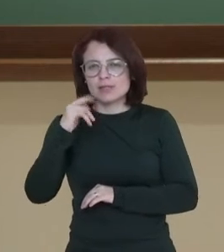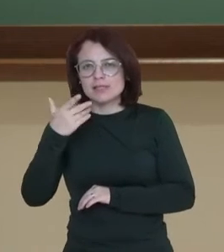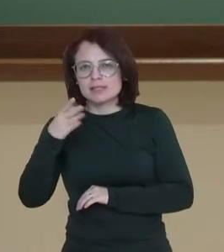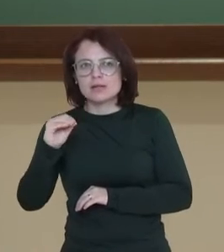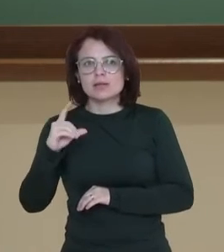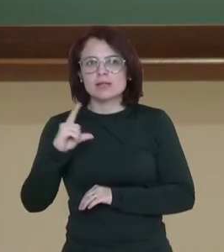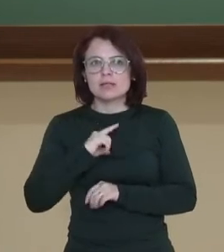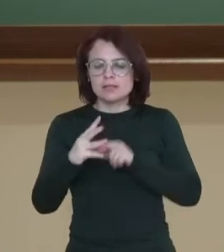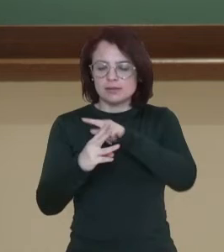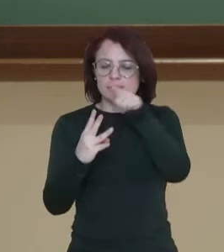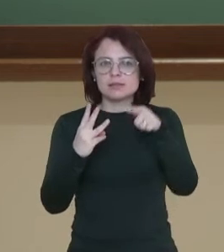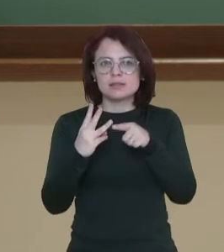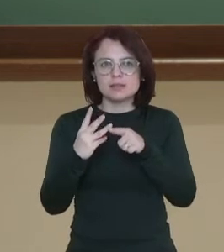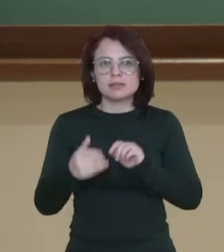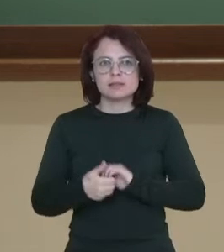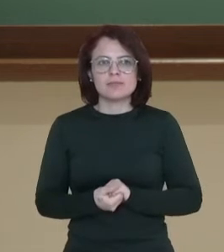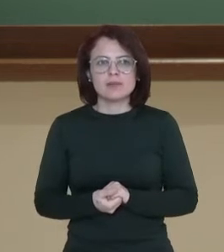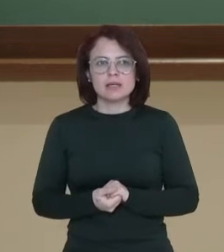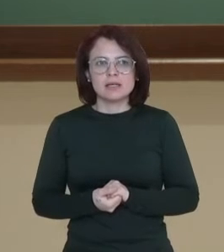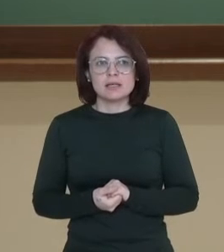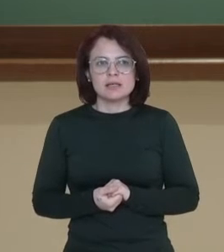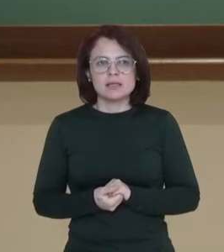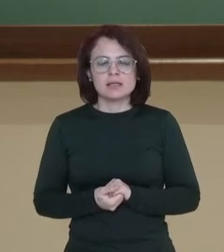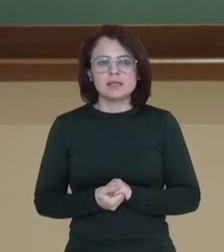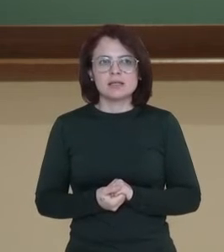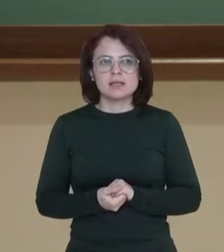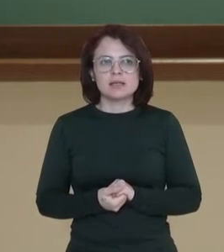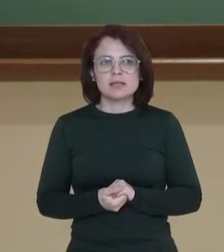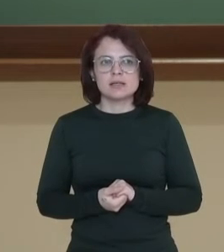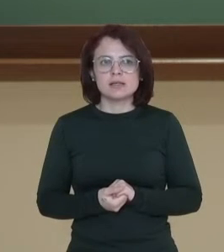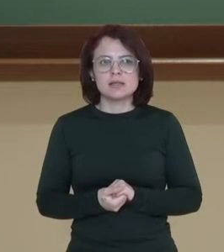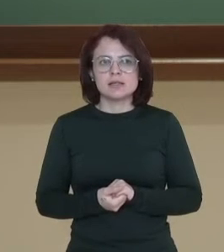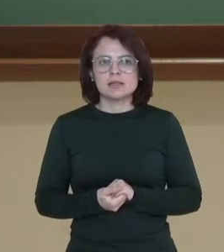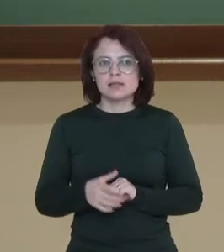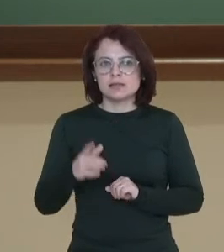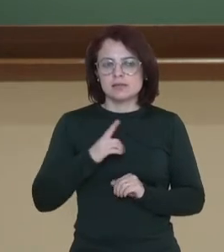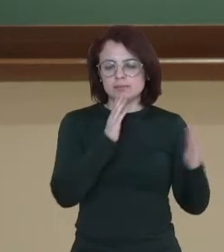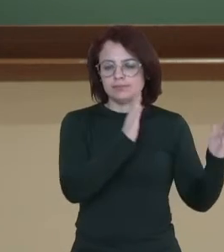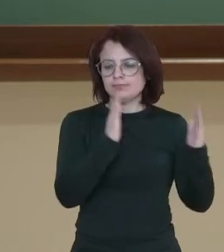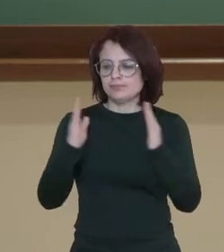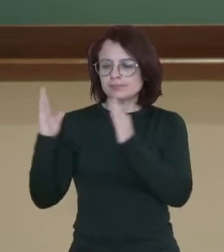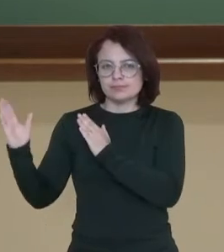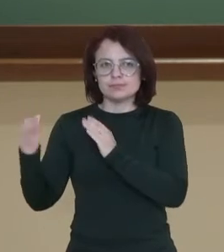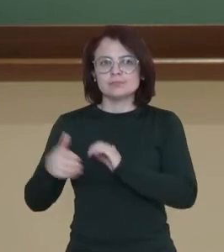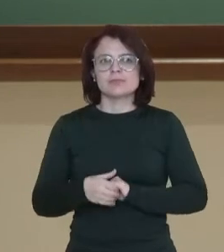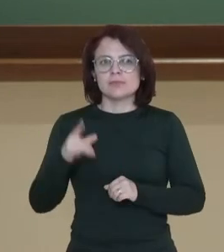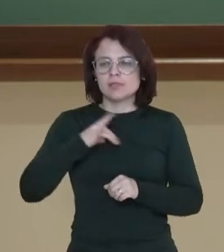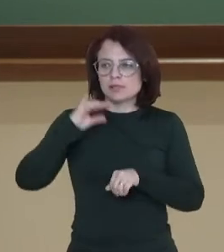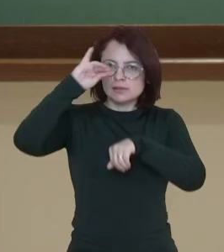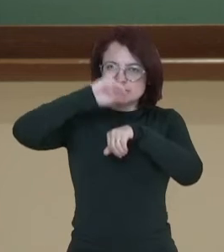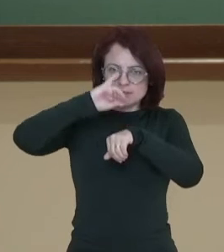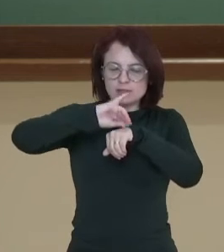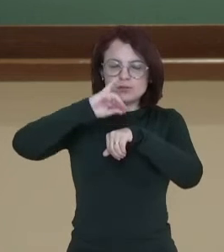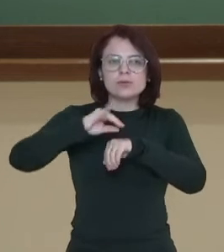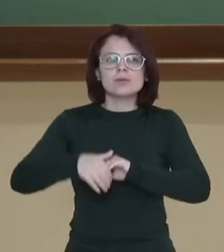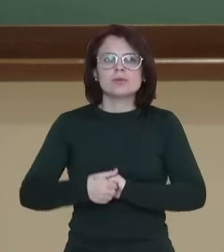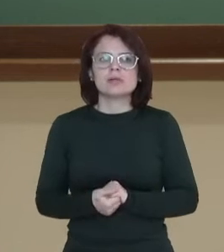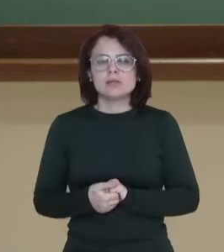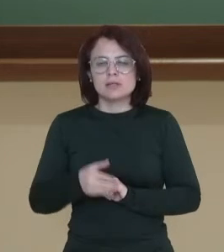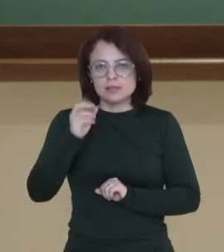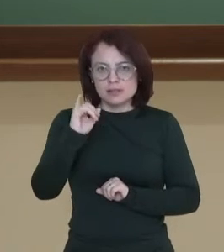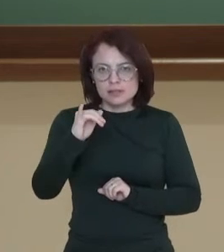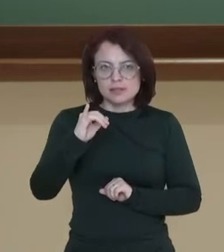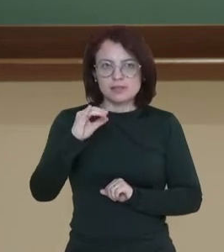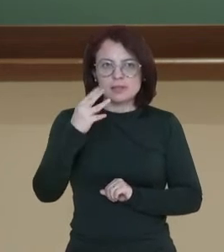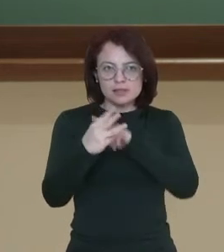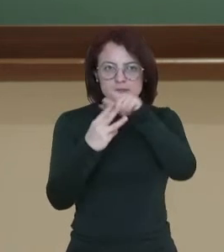3 folhetos embrionários, né? Para formar o tubo digestório que está no centro, quando o ser vivo tem os 3